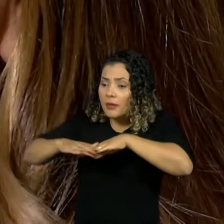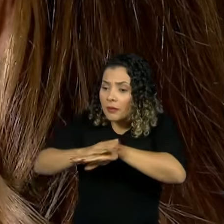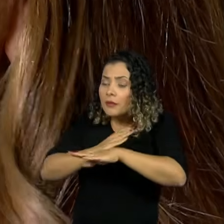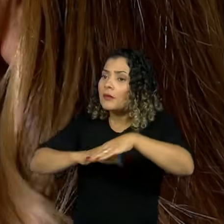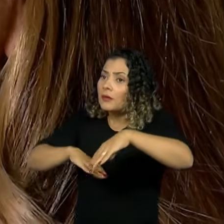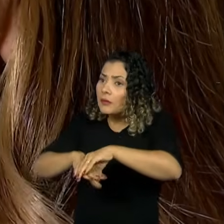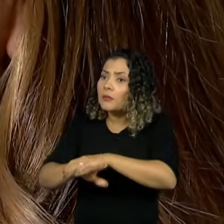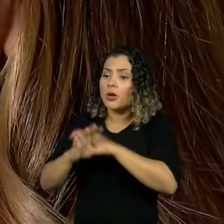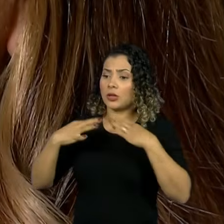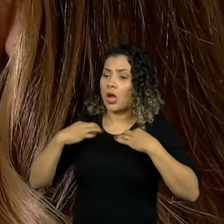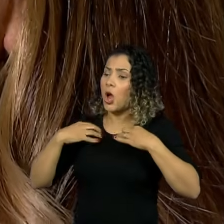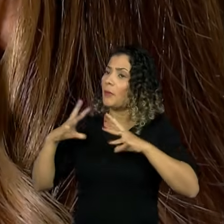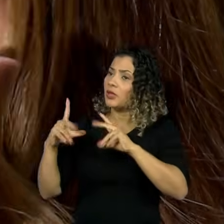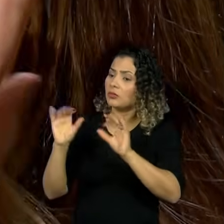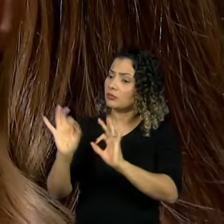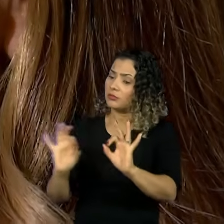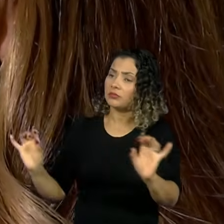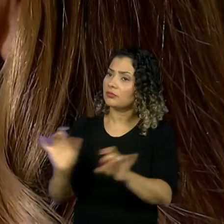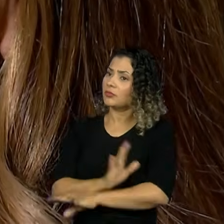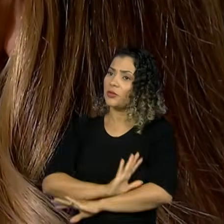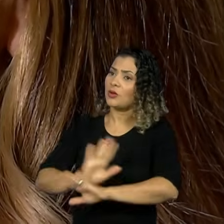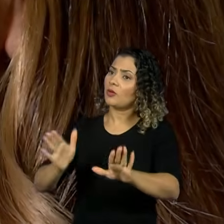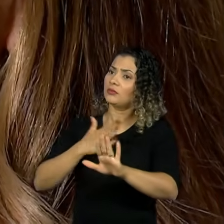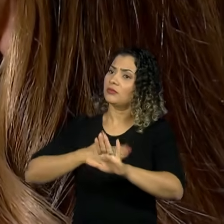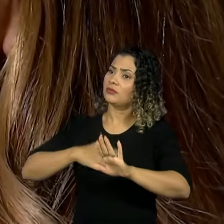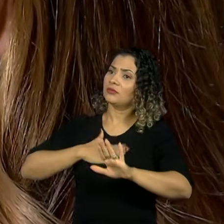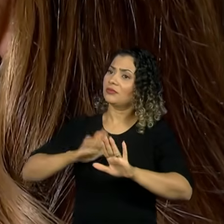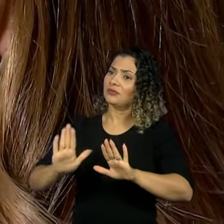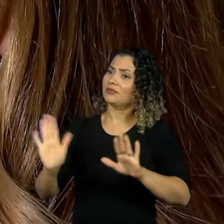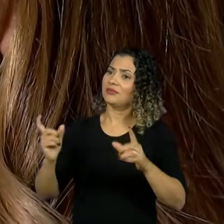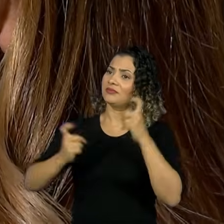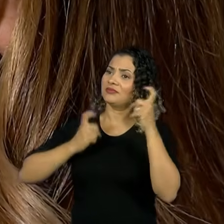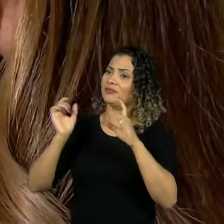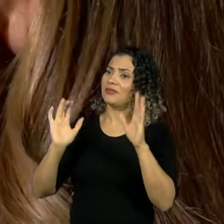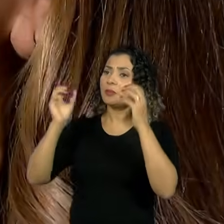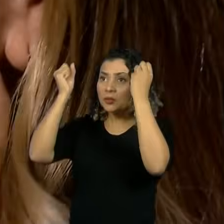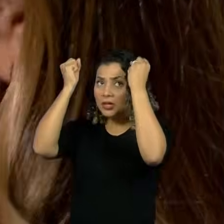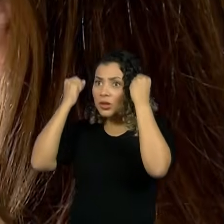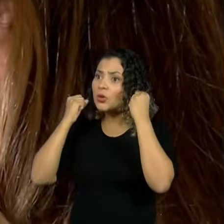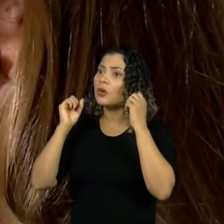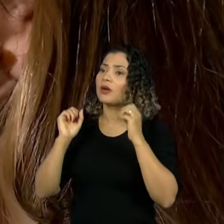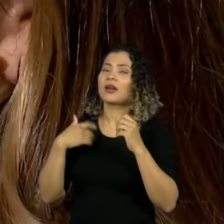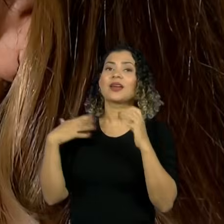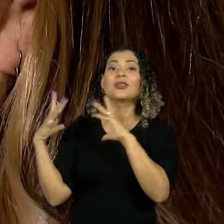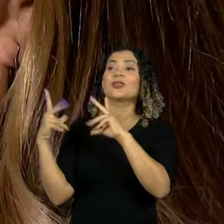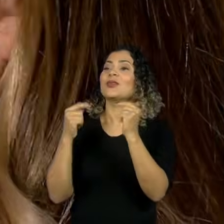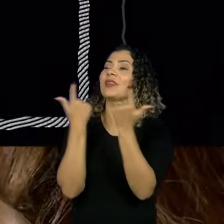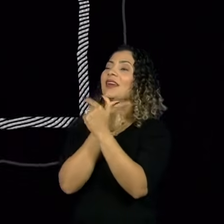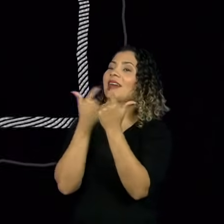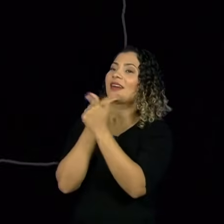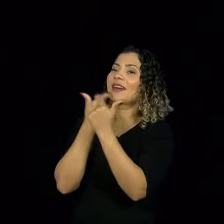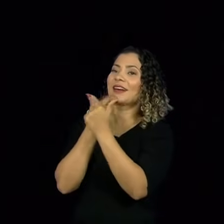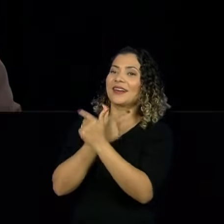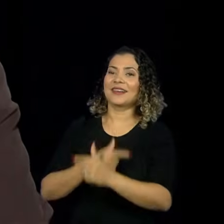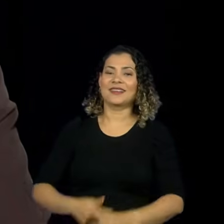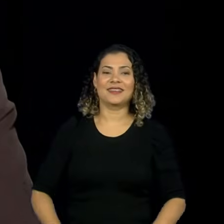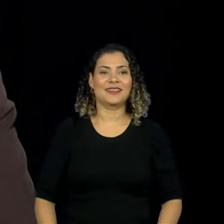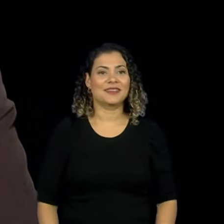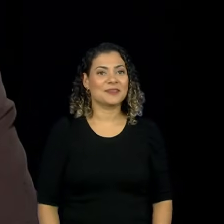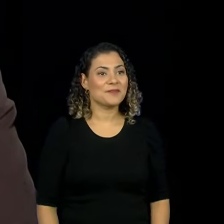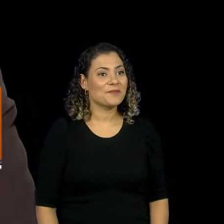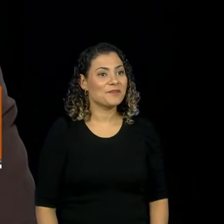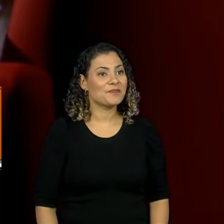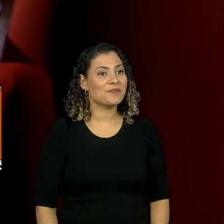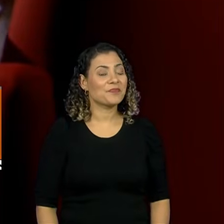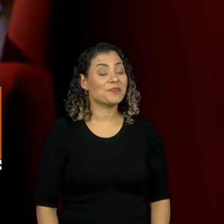gente põe... Né, põe o cachecol, põe a touca. A gente riu tanto depois disso. Décio